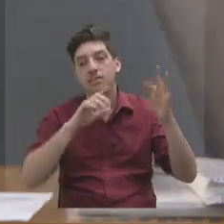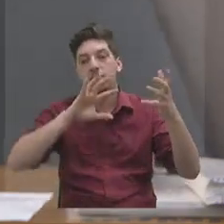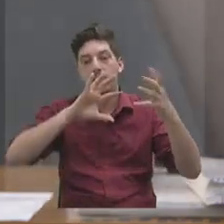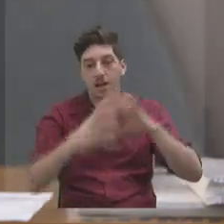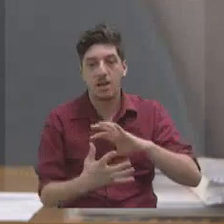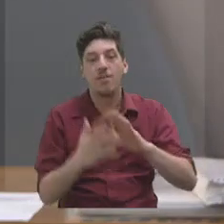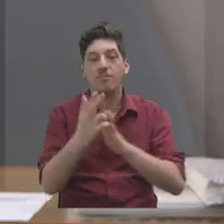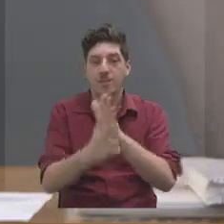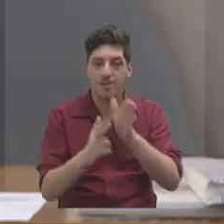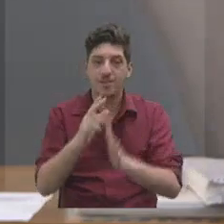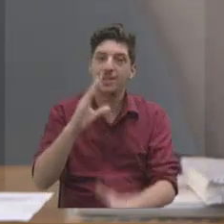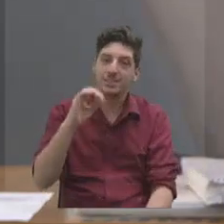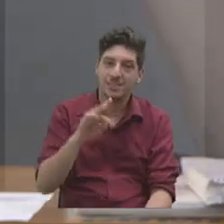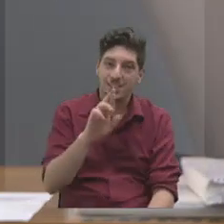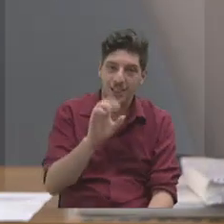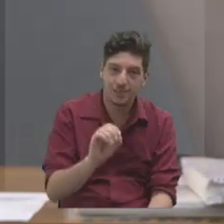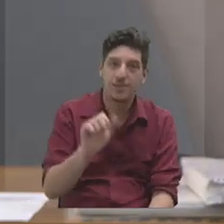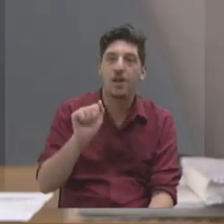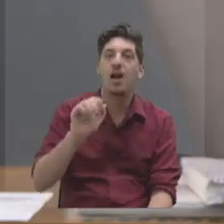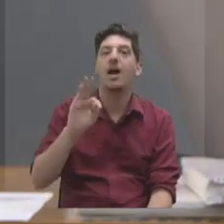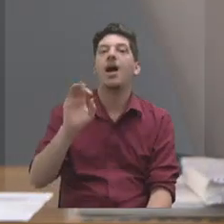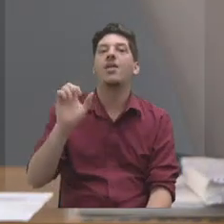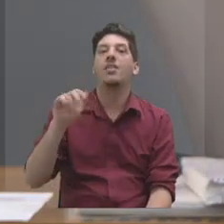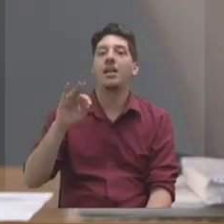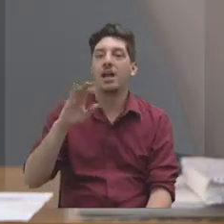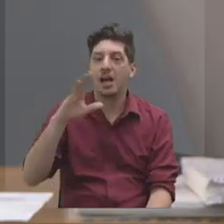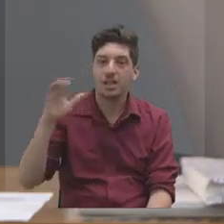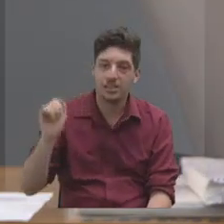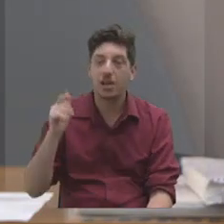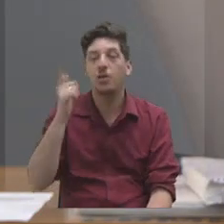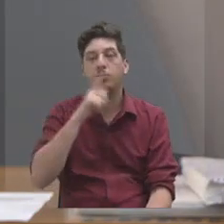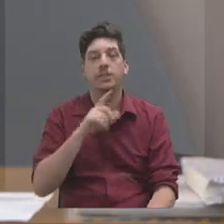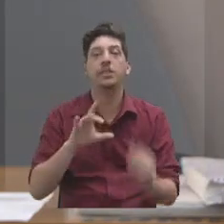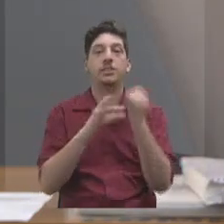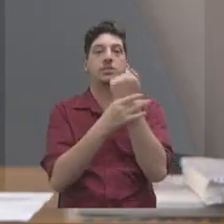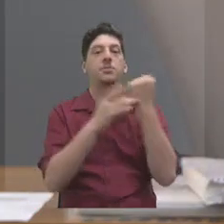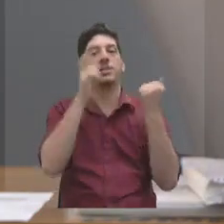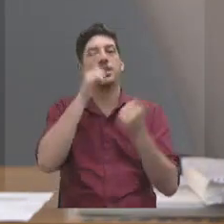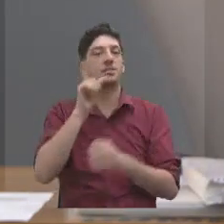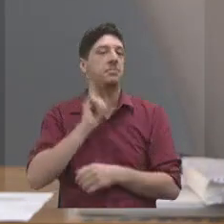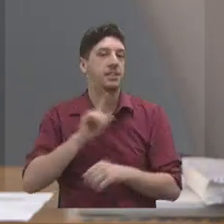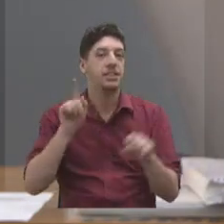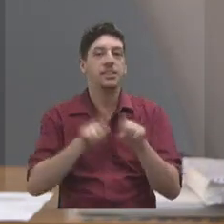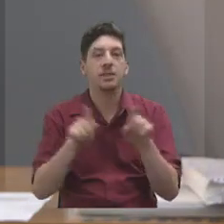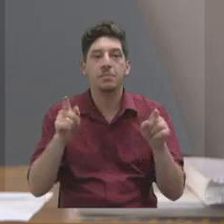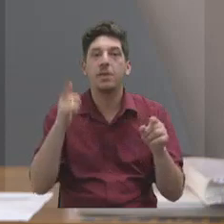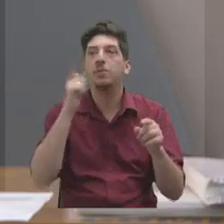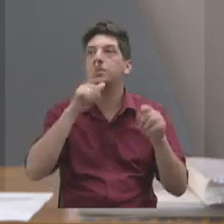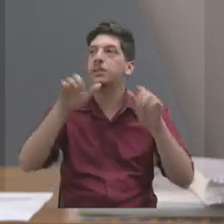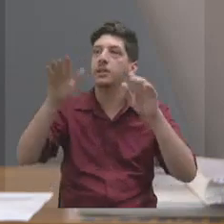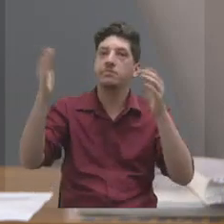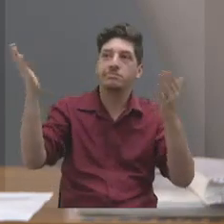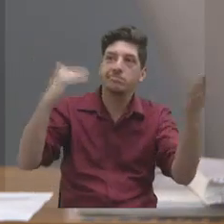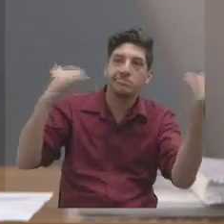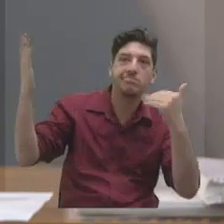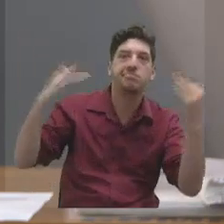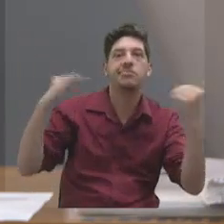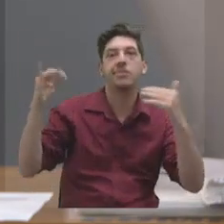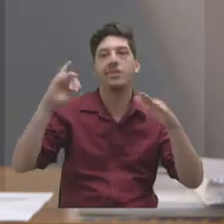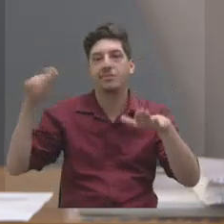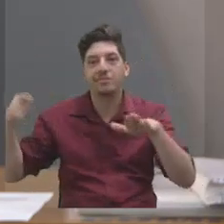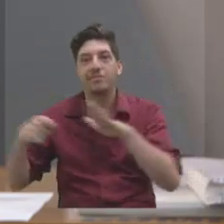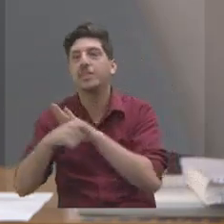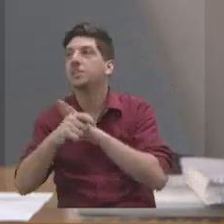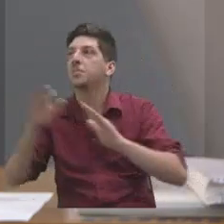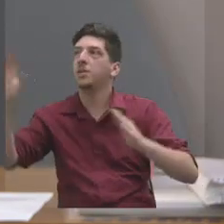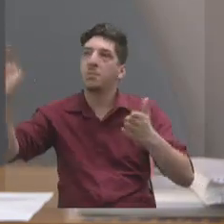para resguardar e os interesses de minas aí buscar de fato atrair grande parte desses investimentos oriundos da Renovação é para